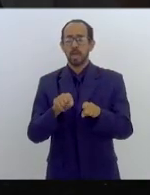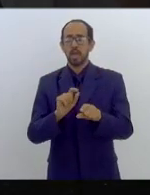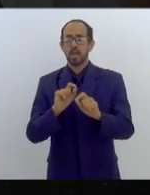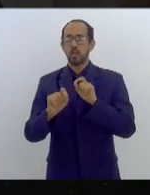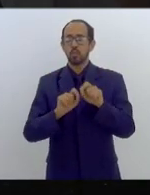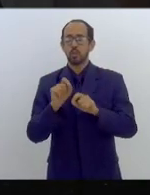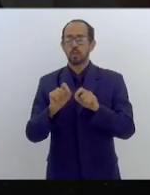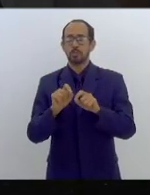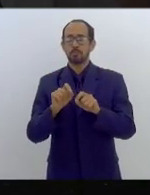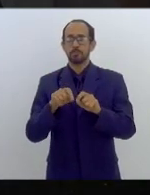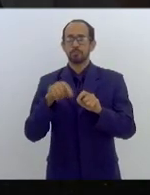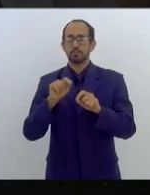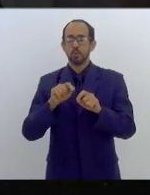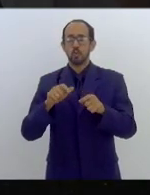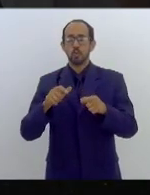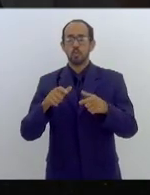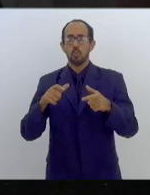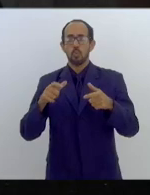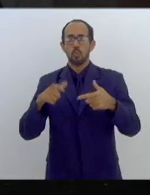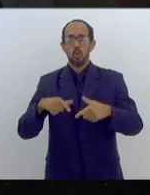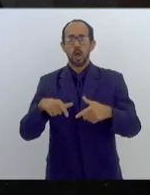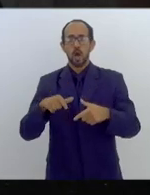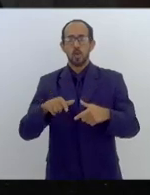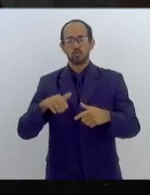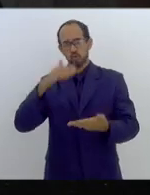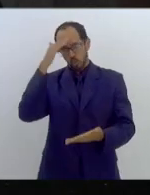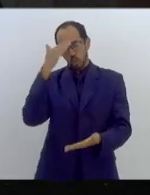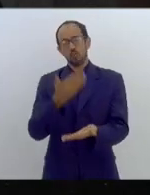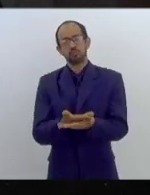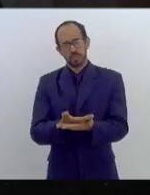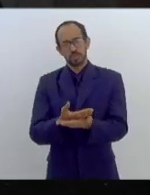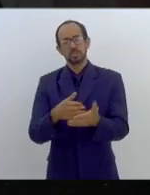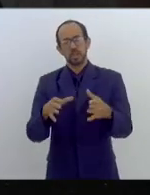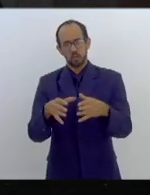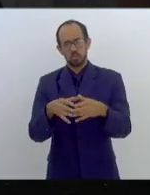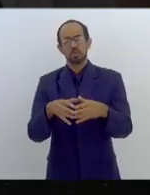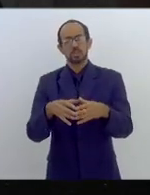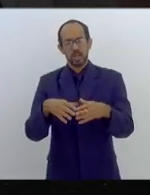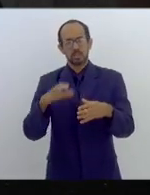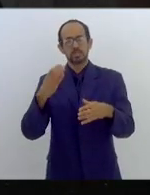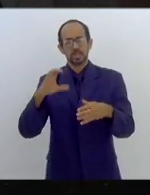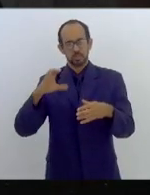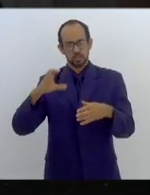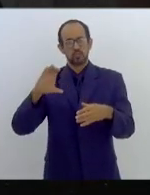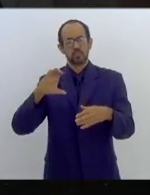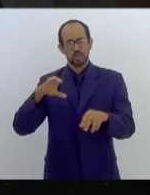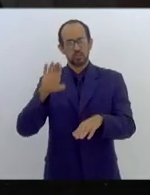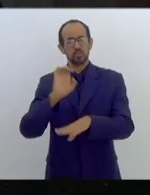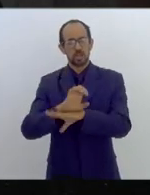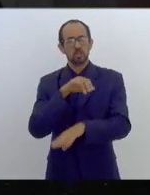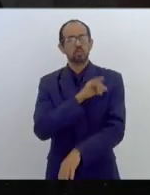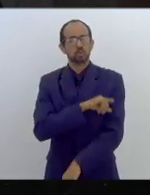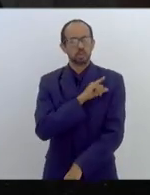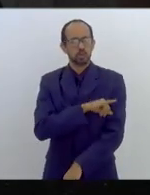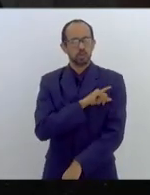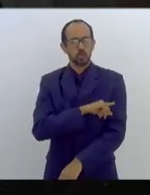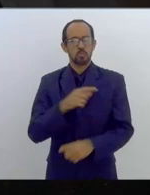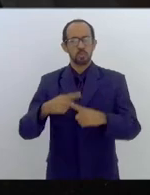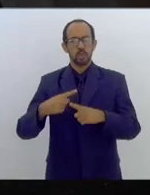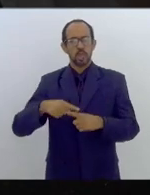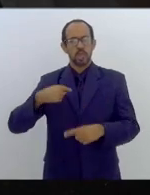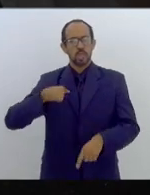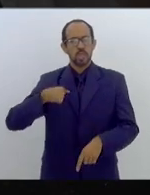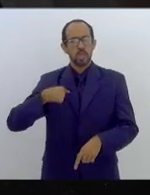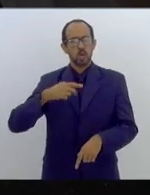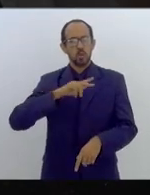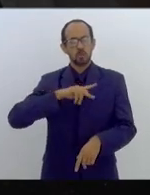uma interlocutora confiável da comunidade científica do Estado. E eu falo isso com orgulho, porque nos últimos 4 anos presido a Comissão